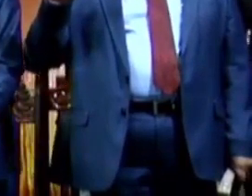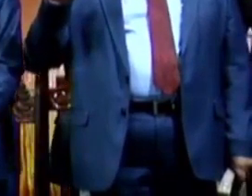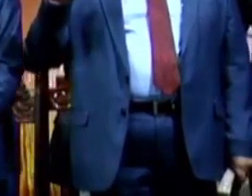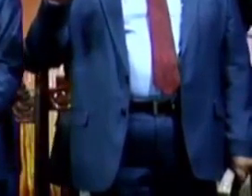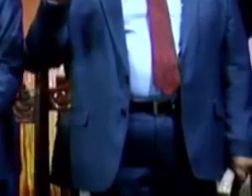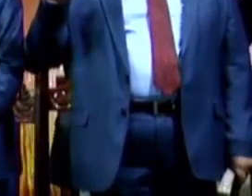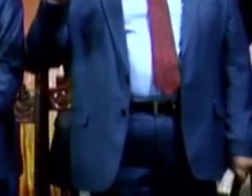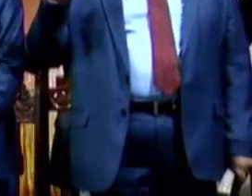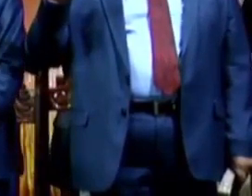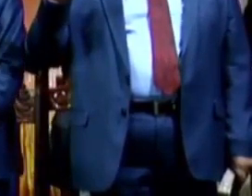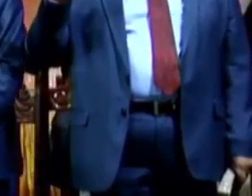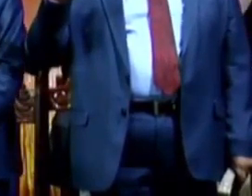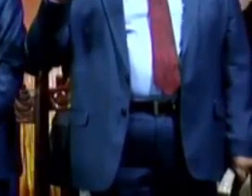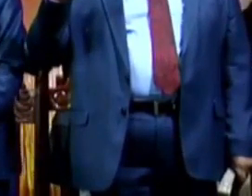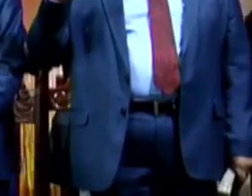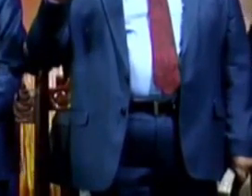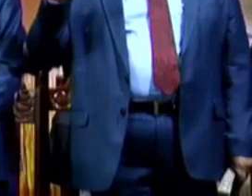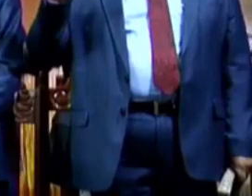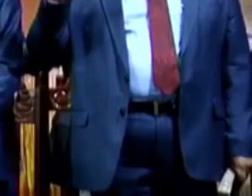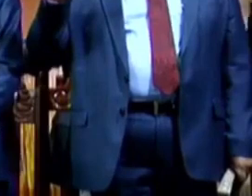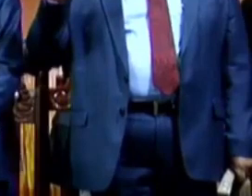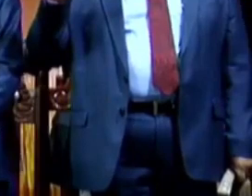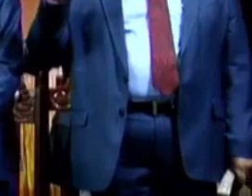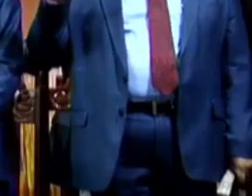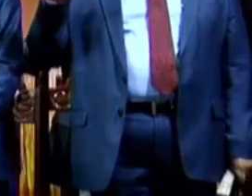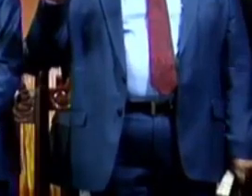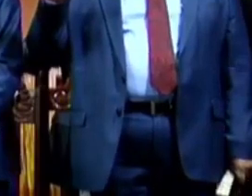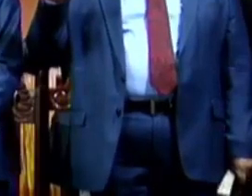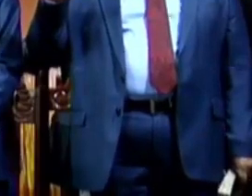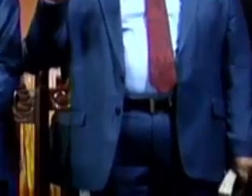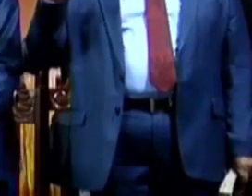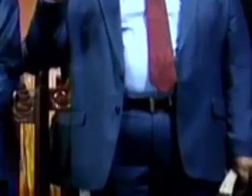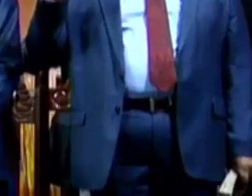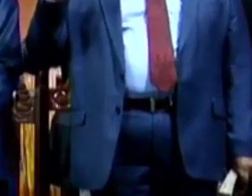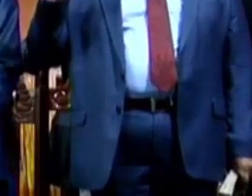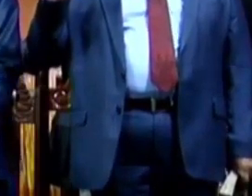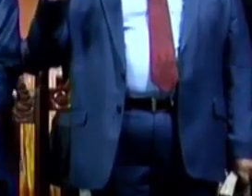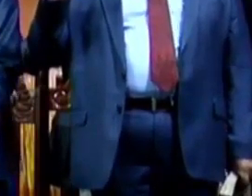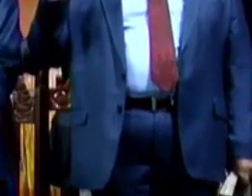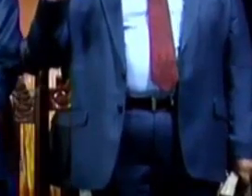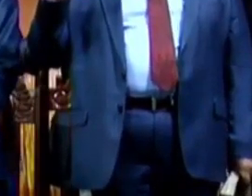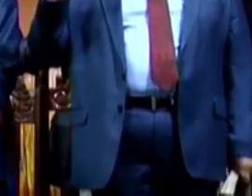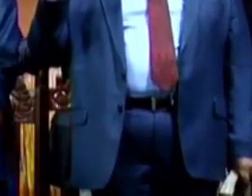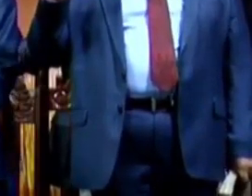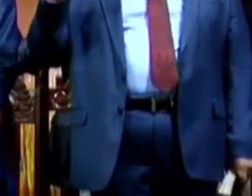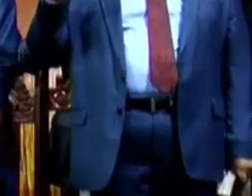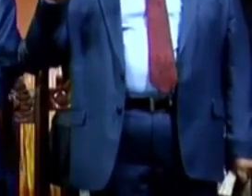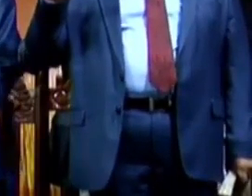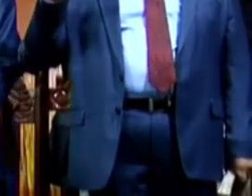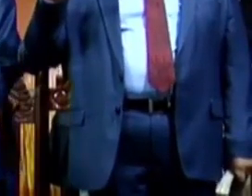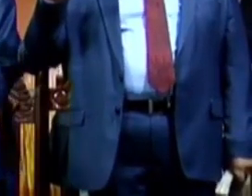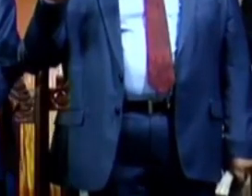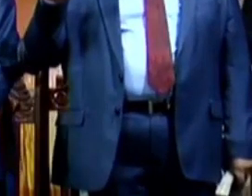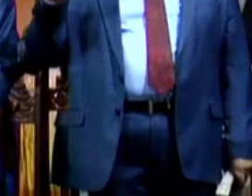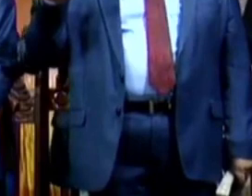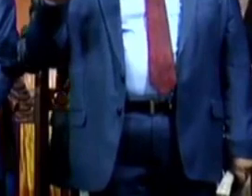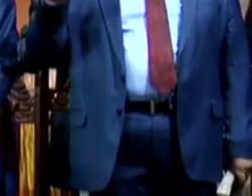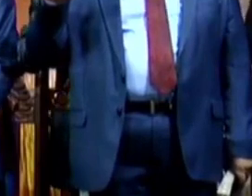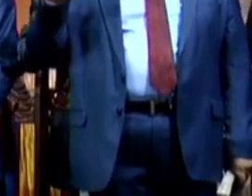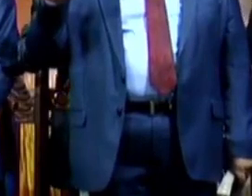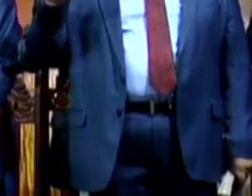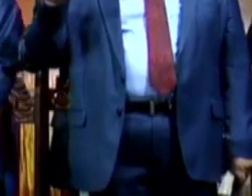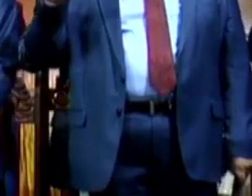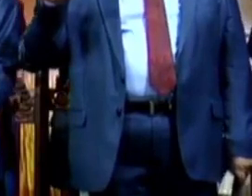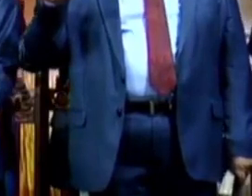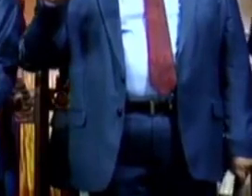Se você estiver perto de alguém, traga este alguém, convide este alguém. Está vindo alguém ali?